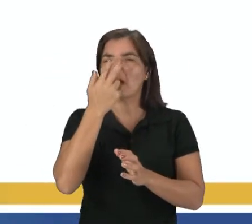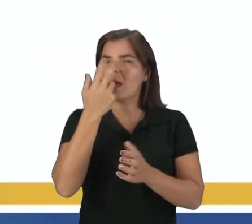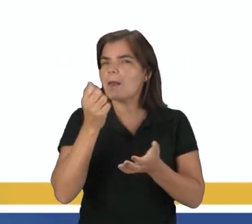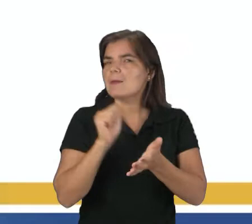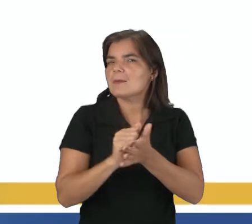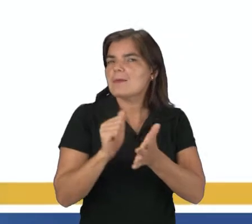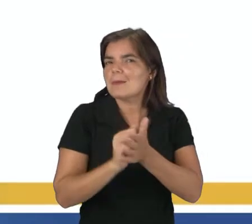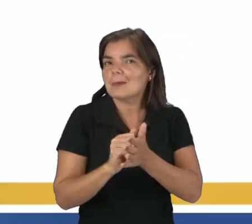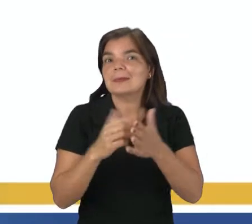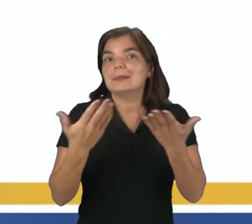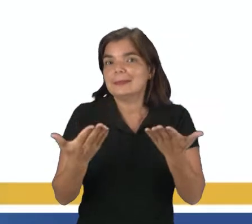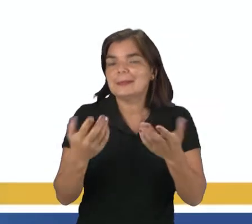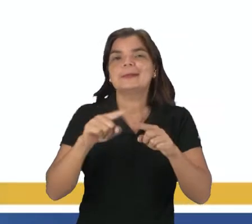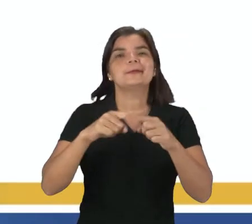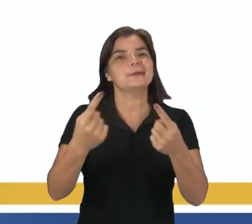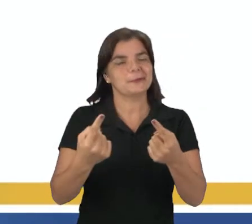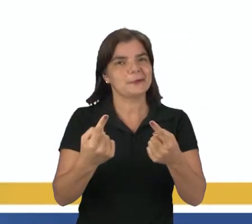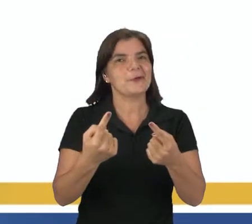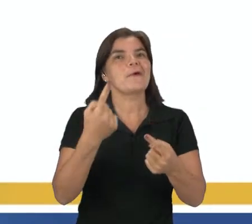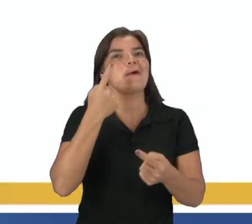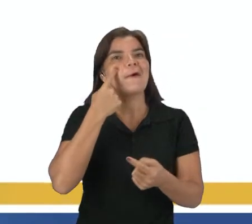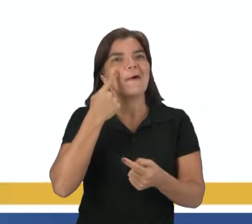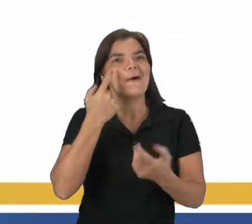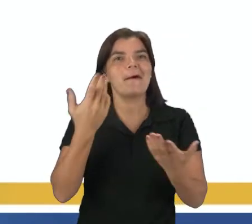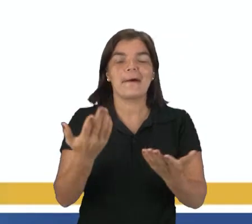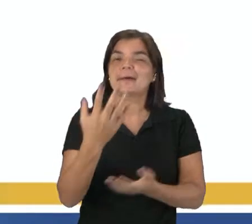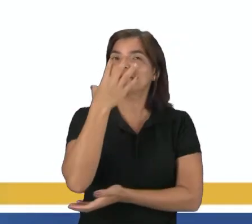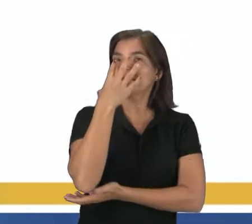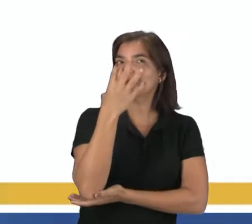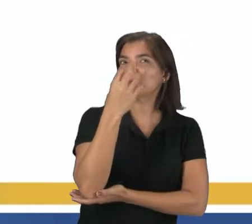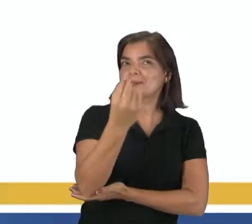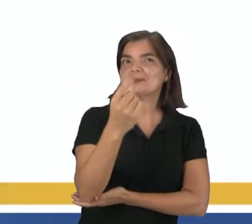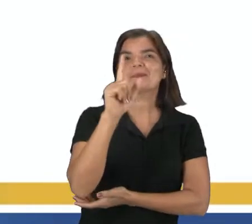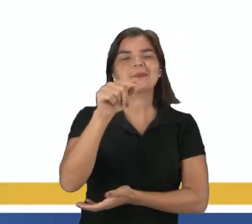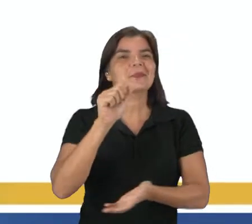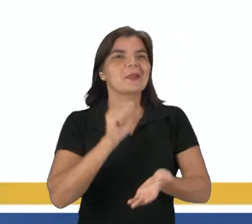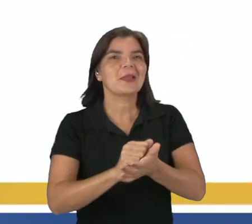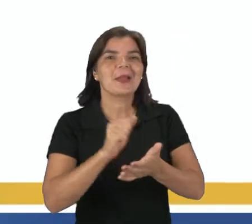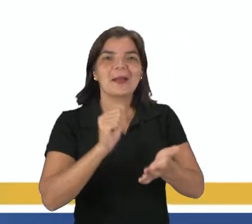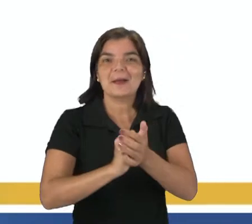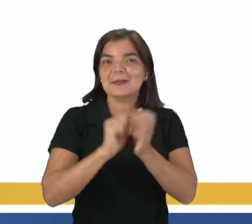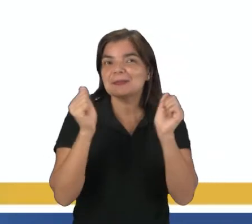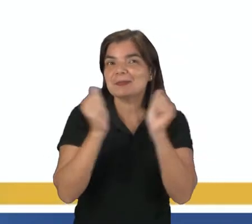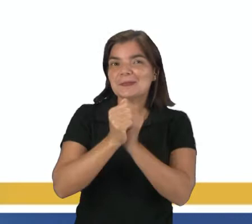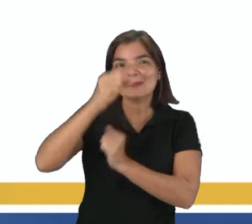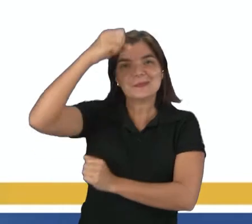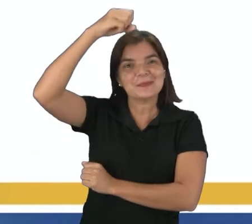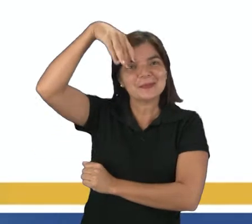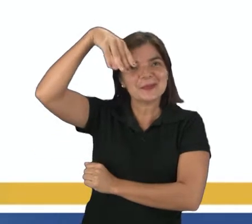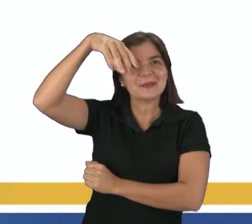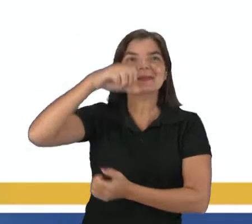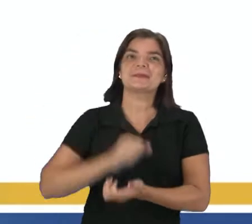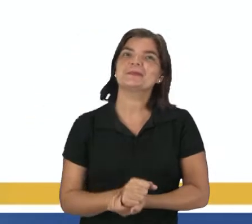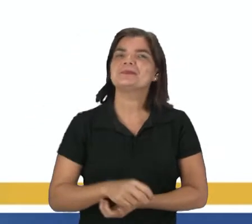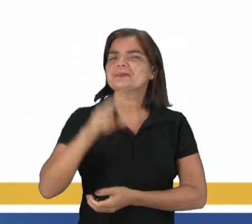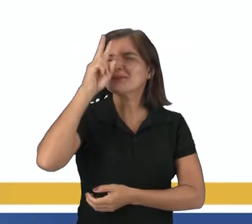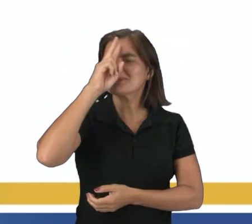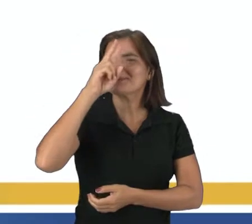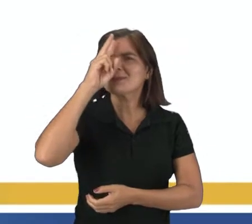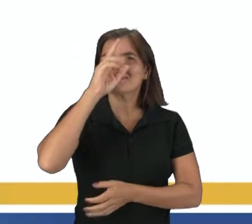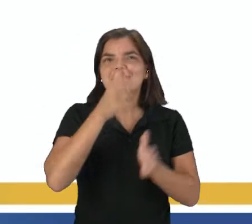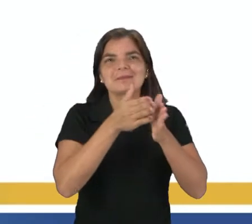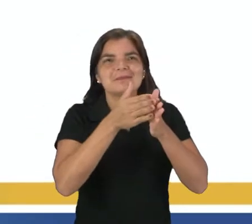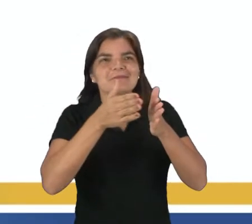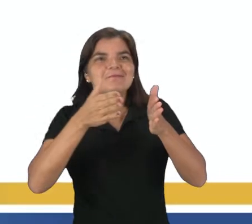escrita. Portanto, a denominação de fotografia é a escrita com a luz. Sua história remonta